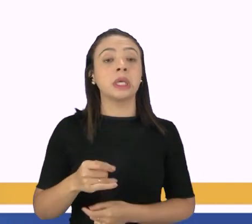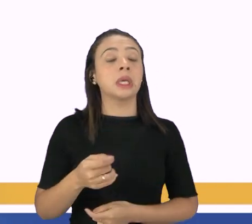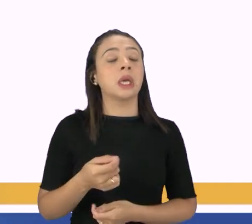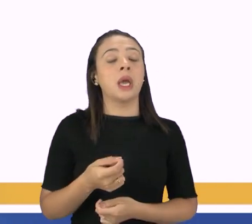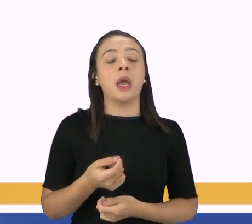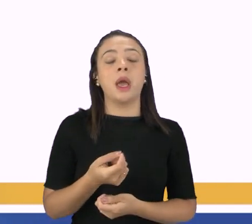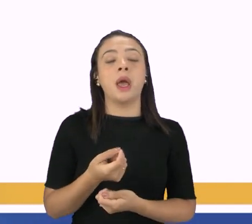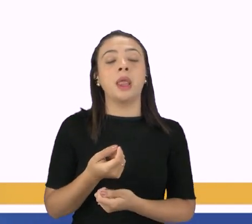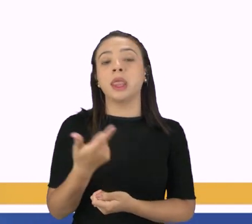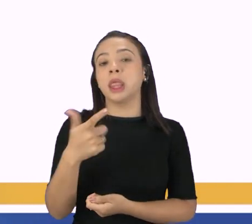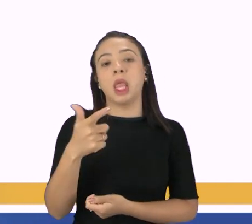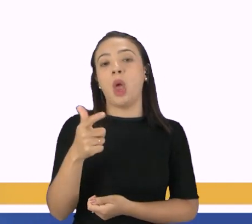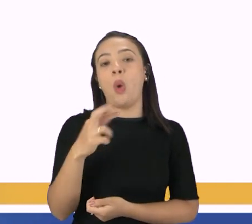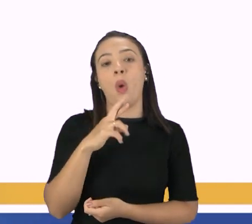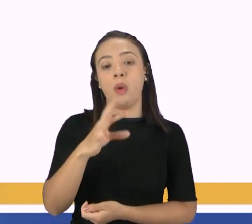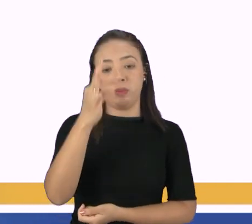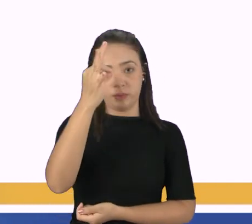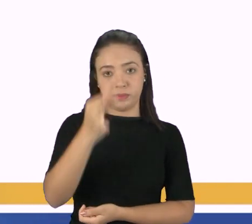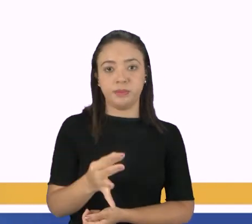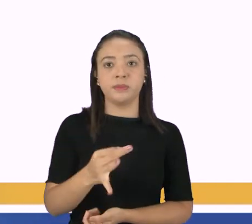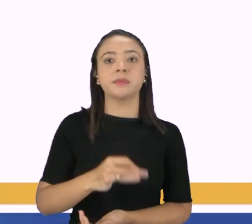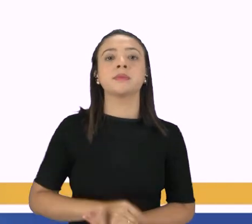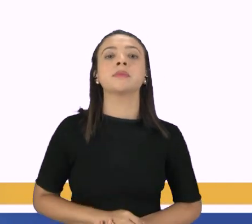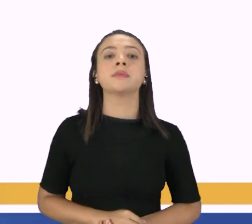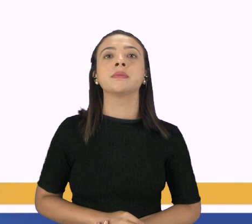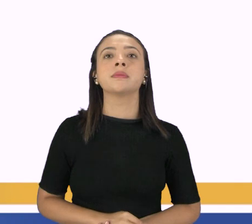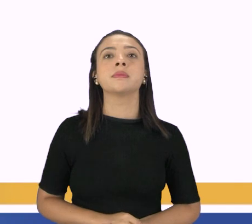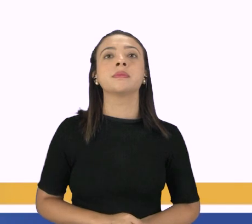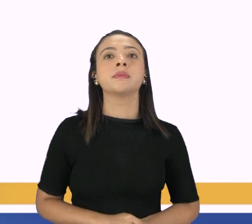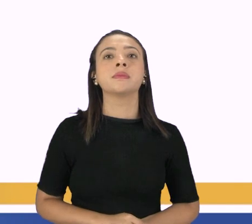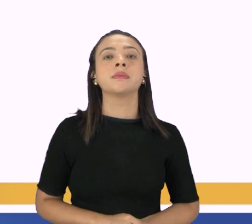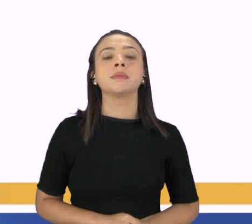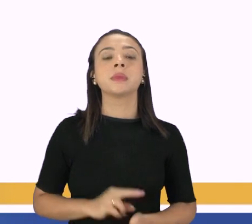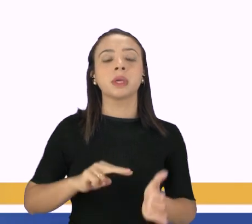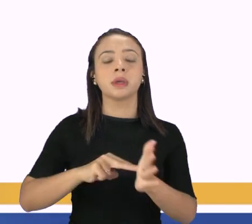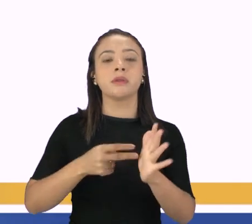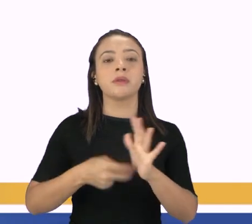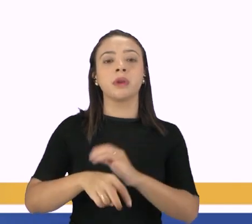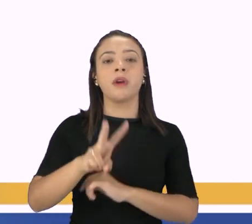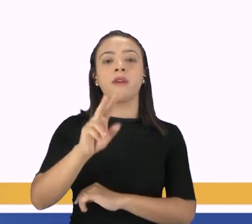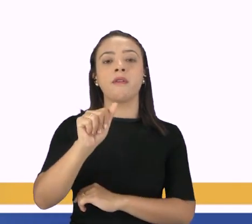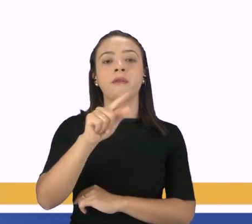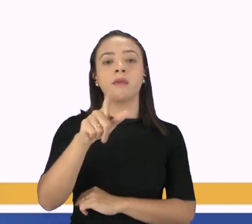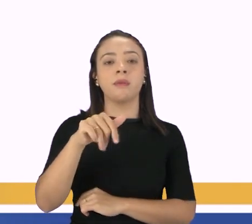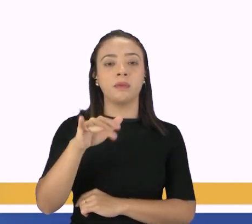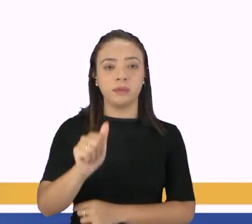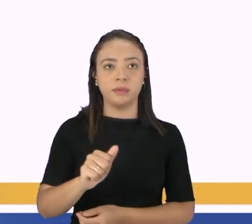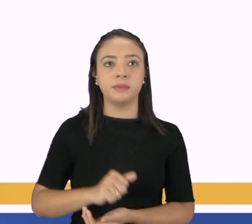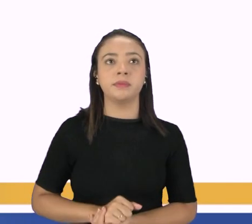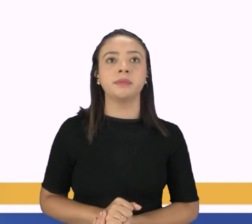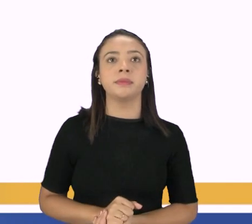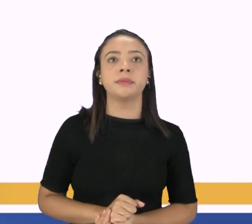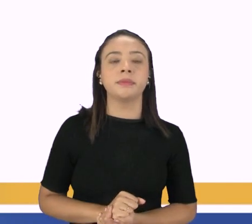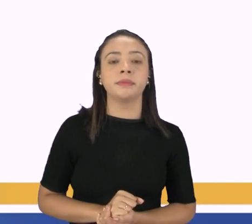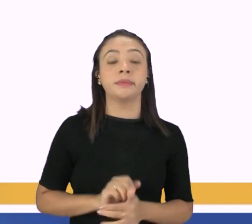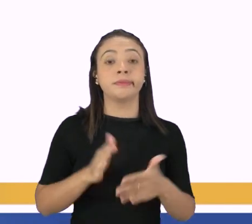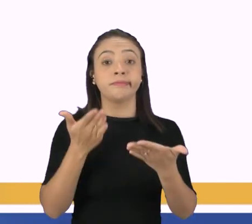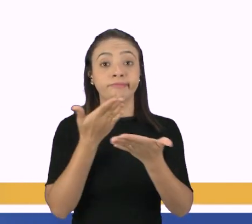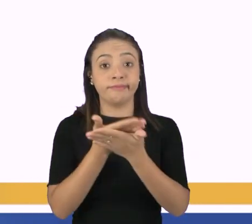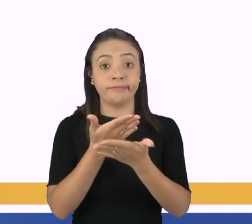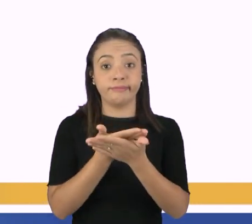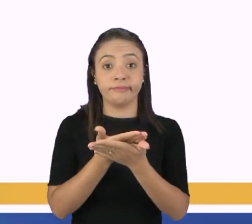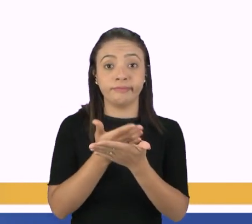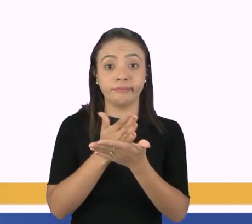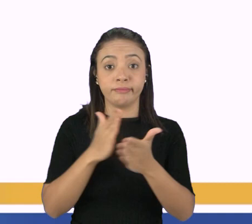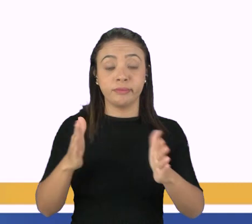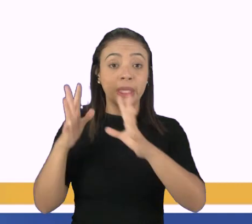vai apresentar uma solução, né? Ela não tem solução, uma solução vazia. Muito bem. Então, na nossa aula de hoje,